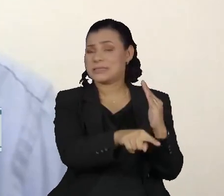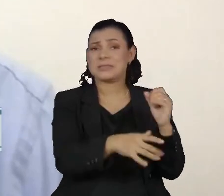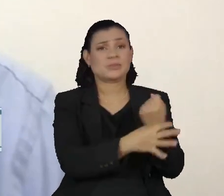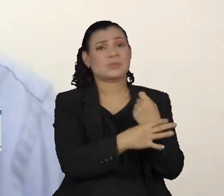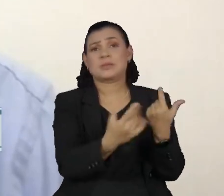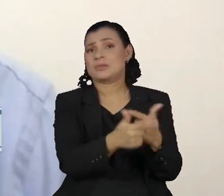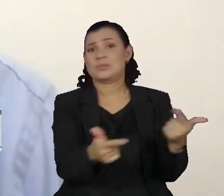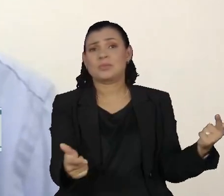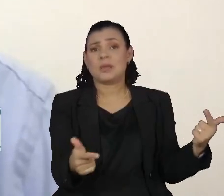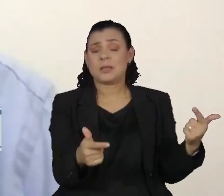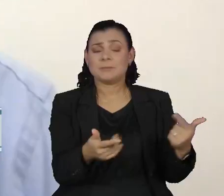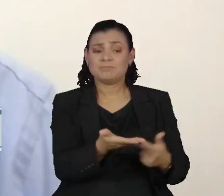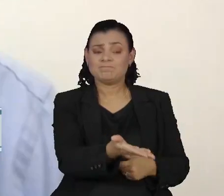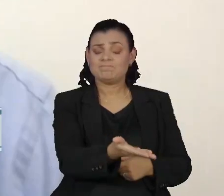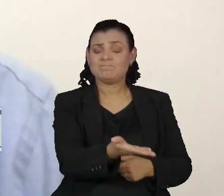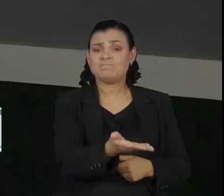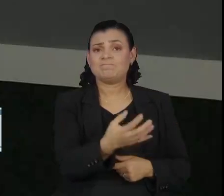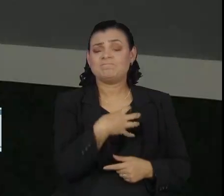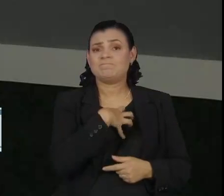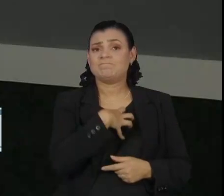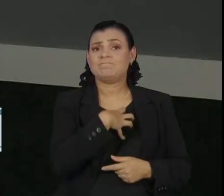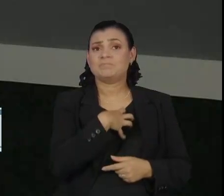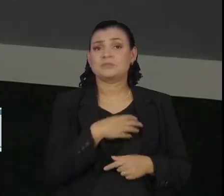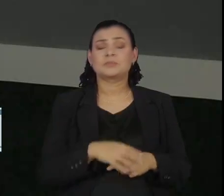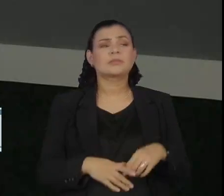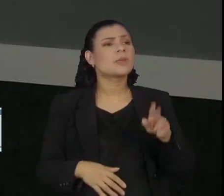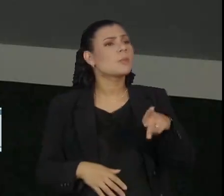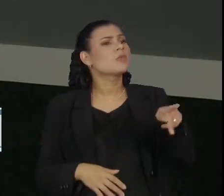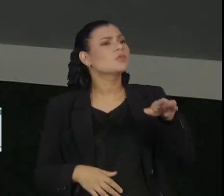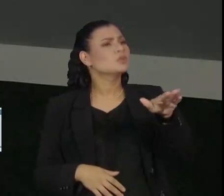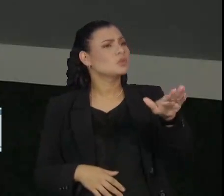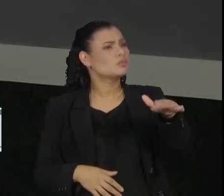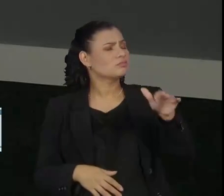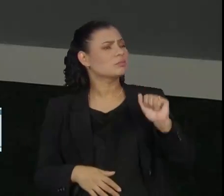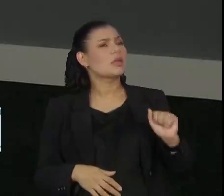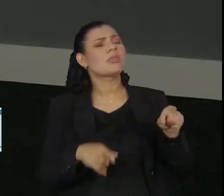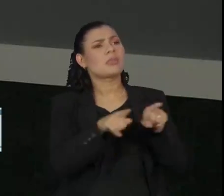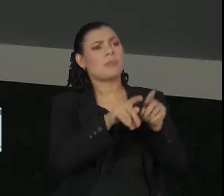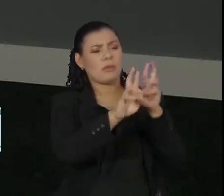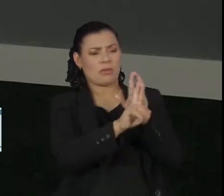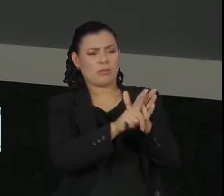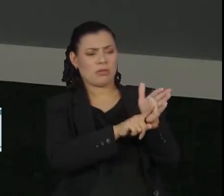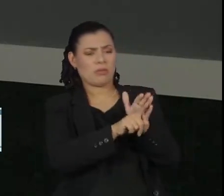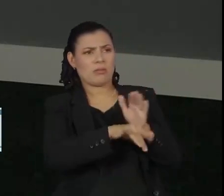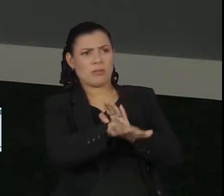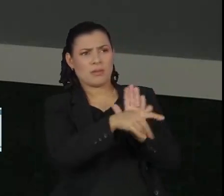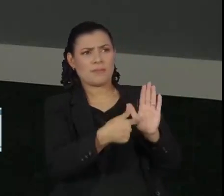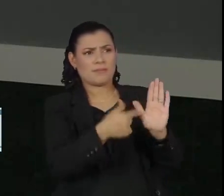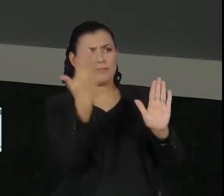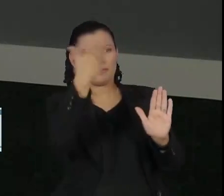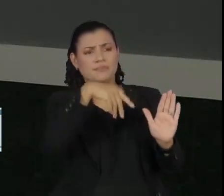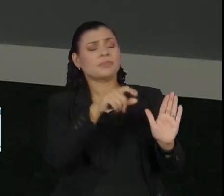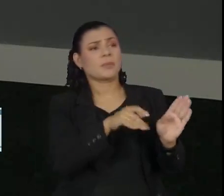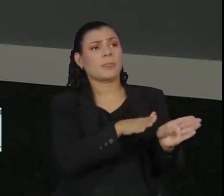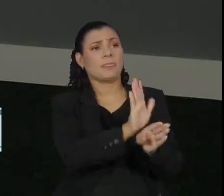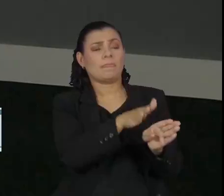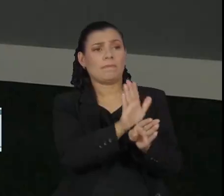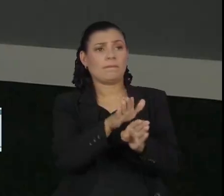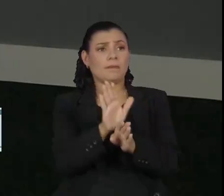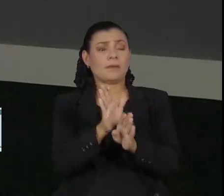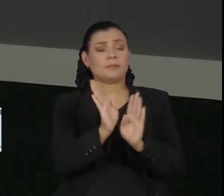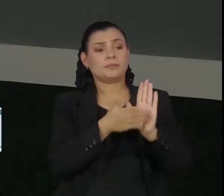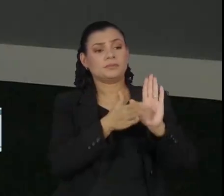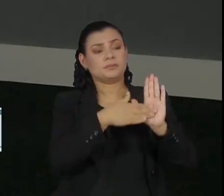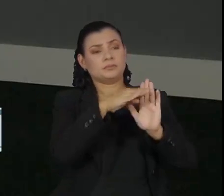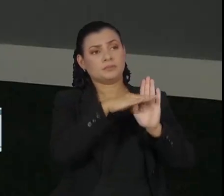áreas que não deveriam ter construções. Professor, esse levantamento feito pelo CEMADEM serve, obviamente, também para orientar políticas públicas,